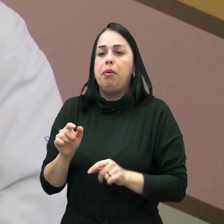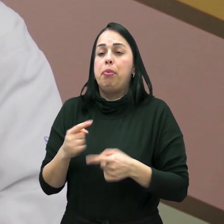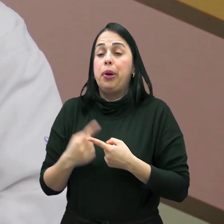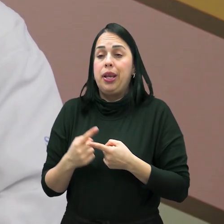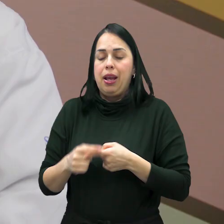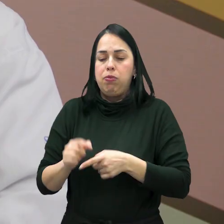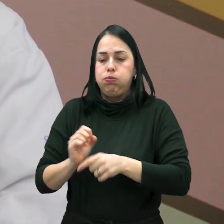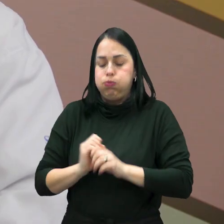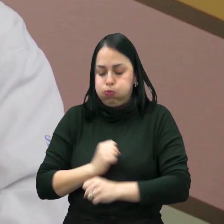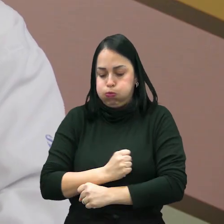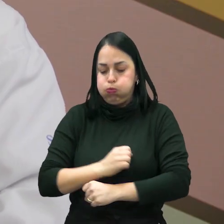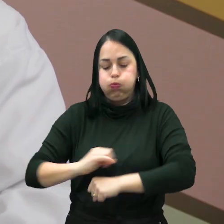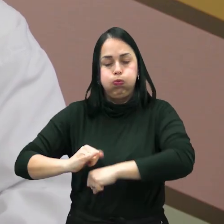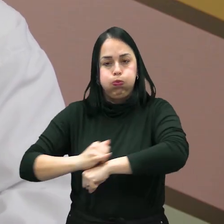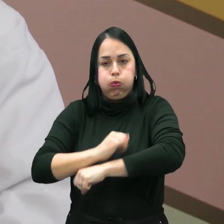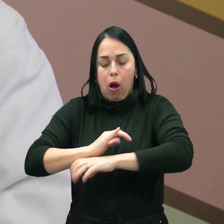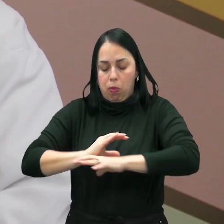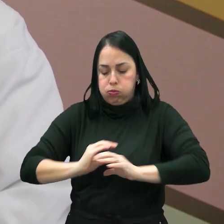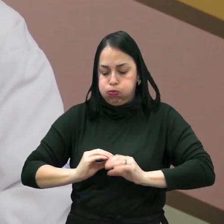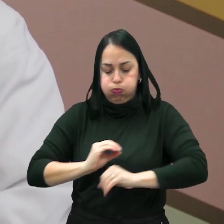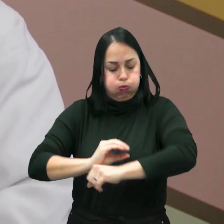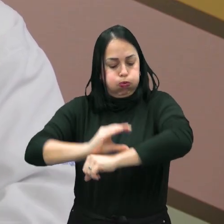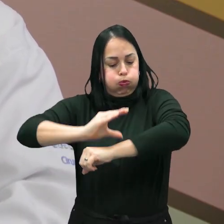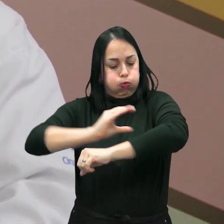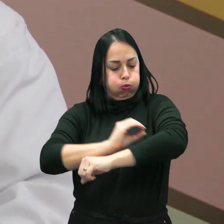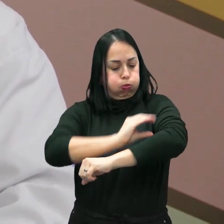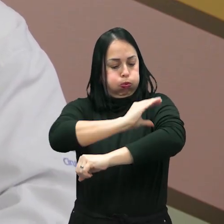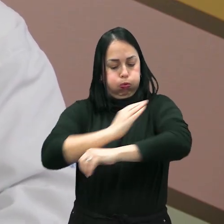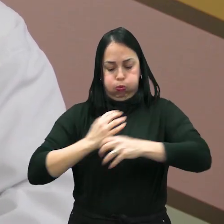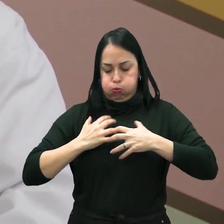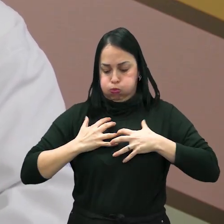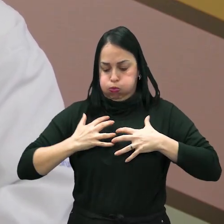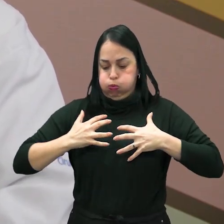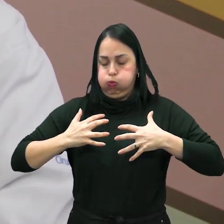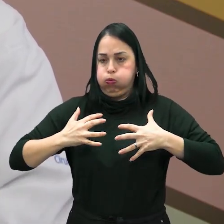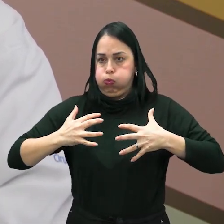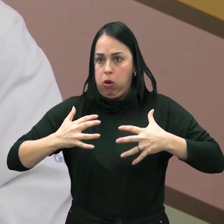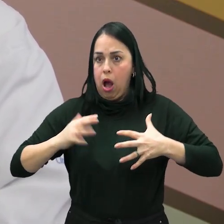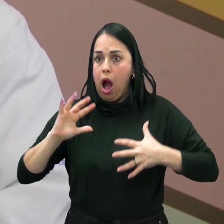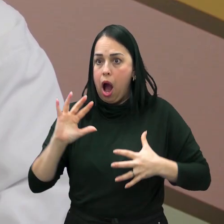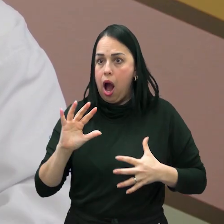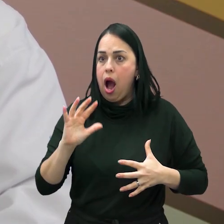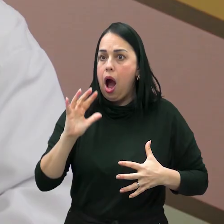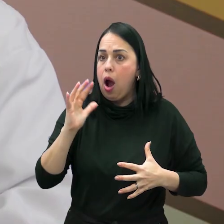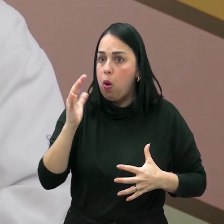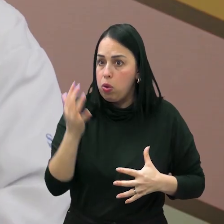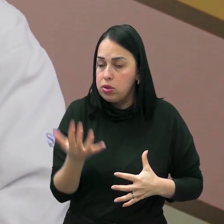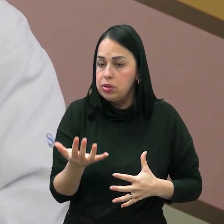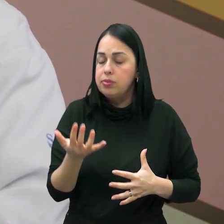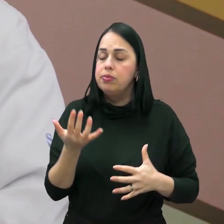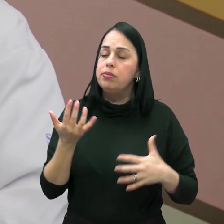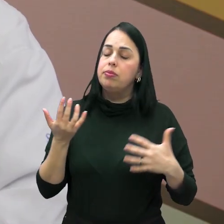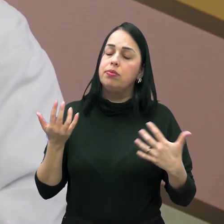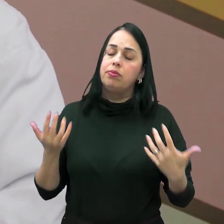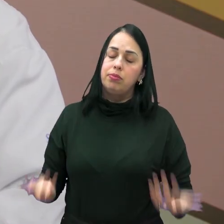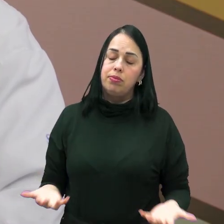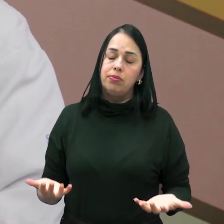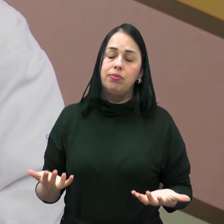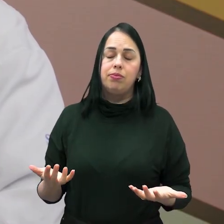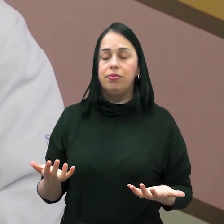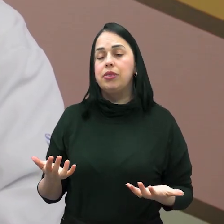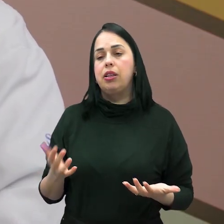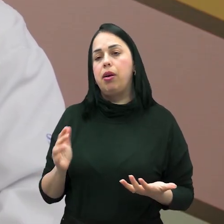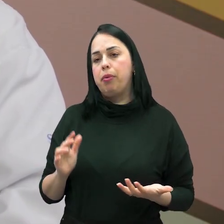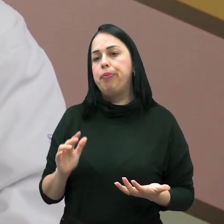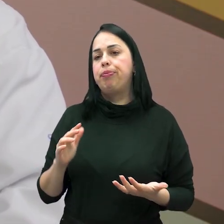inchar demais, é difícil tirar esse líquido, que a gente chama do terceiro espaço, do interstício, né? Então,